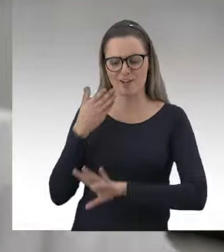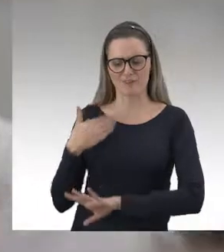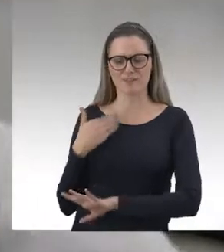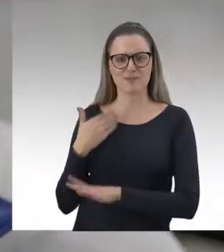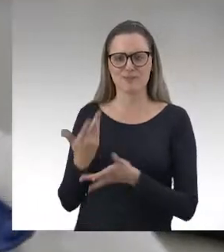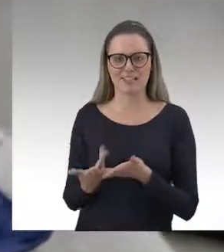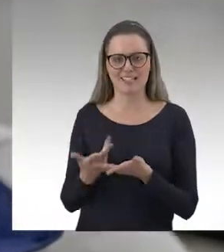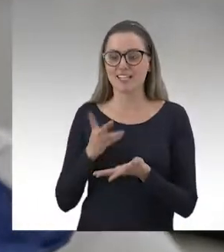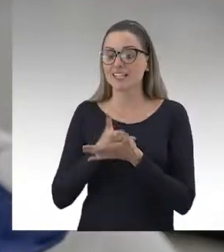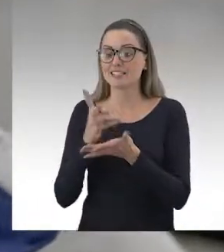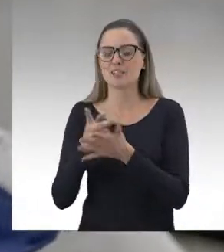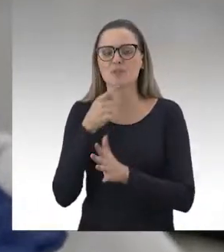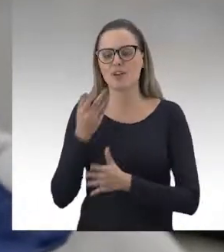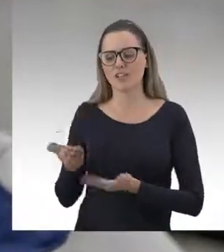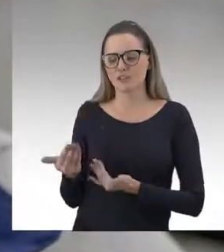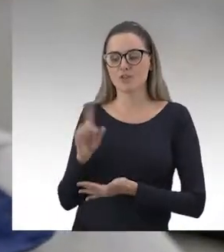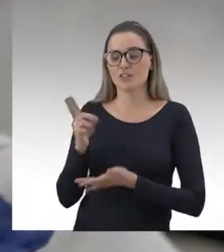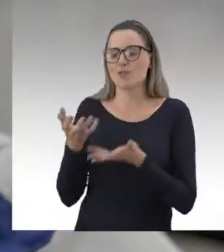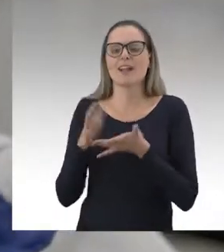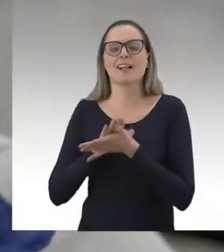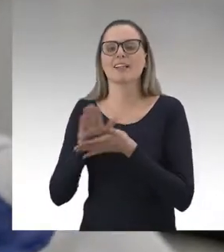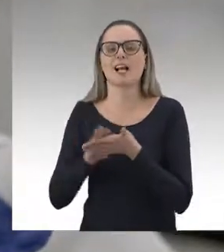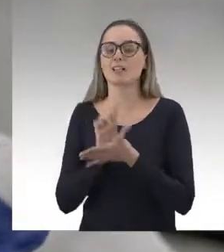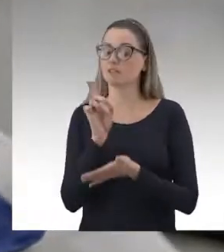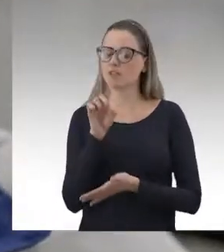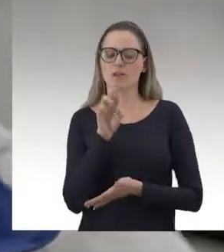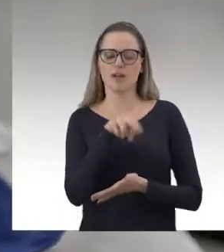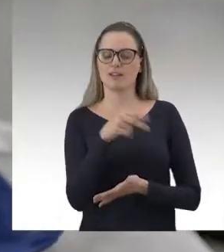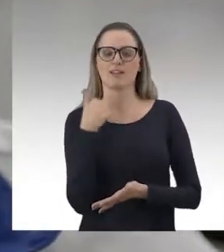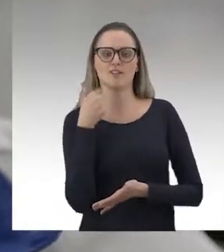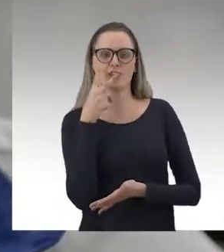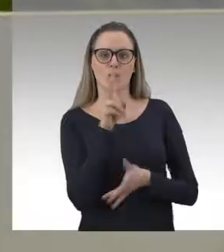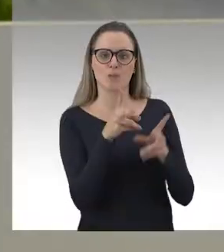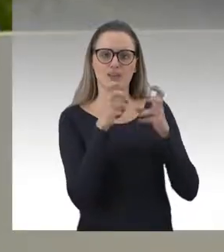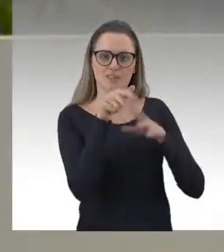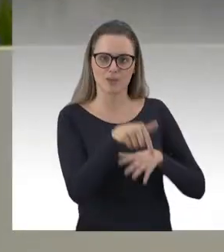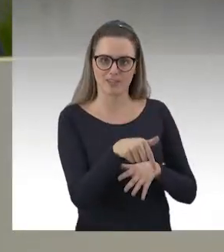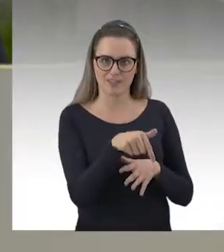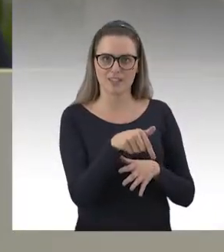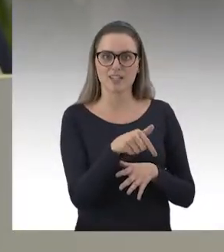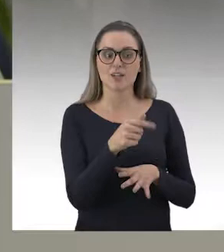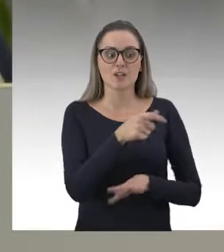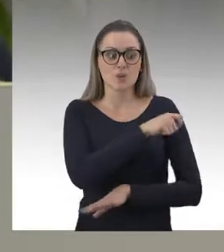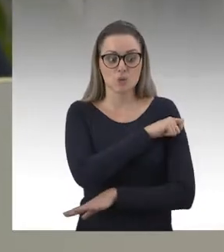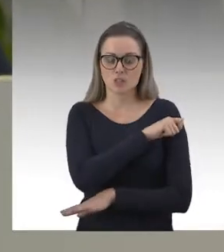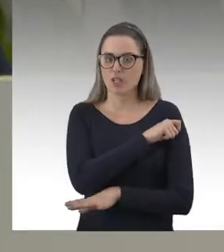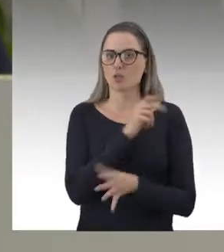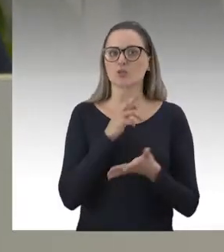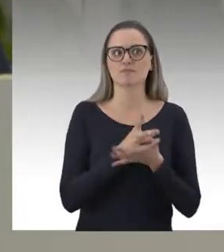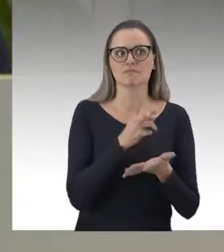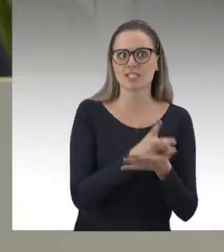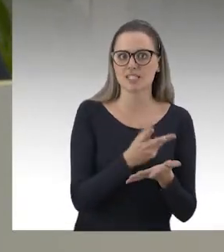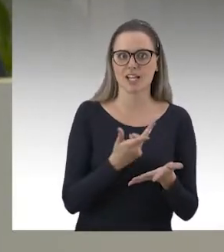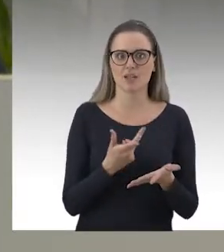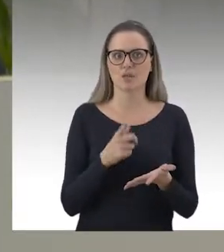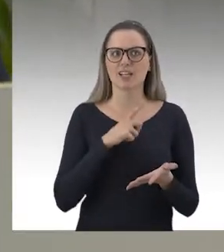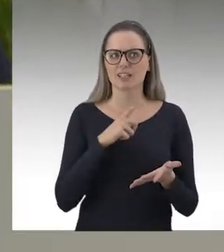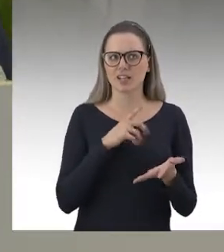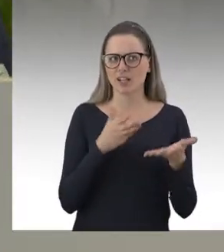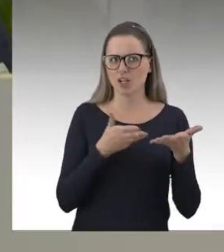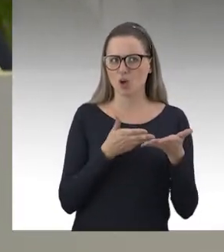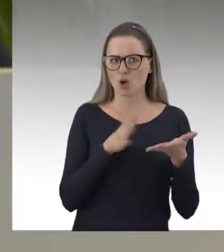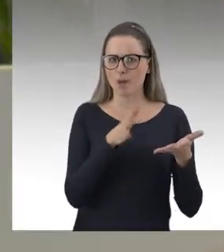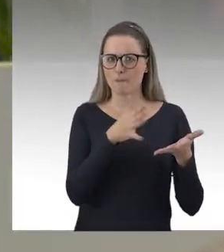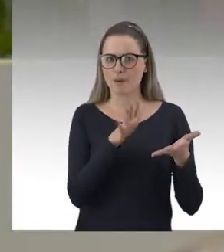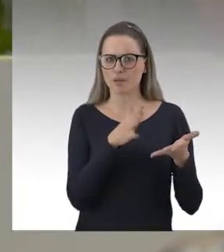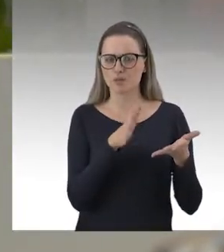e sempre falam que o jovem não quer nada, não é a realidade que eu vejo. Aqui, os alunos que a gente tem, esses 110, eu devo ter agora